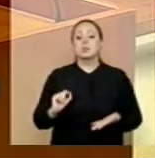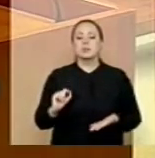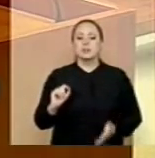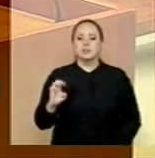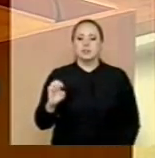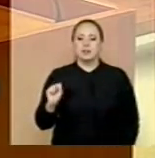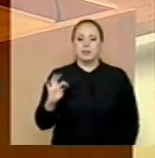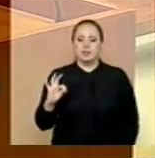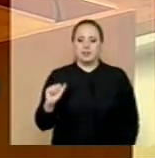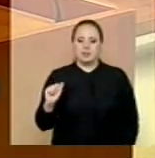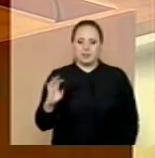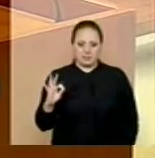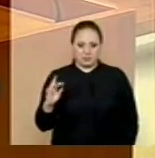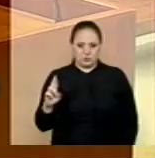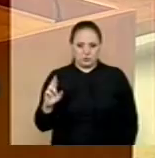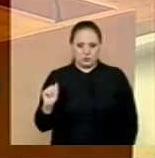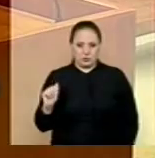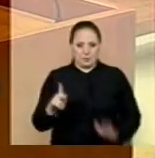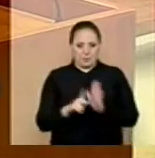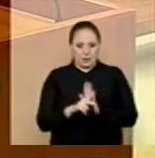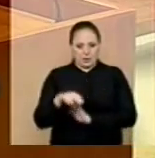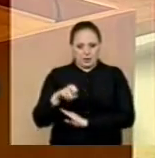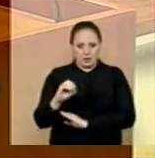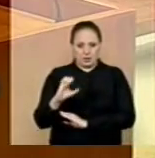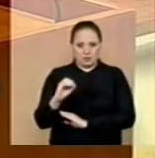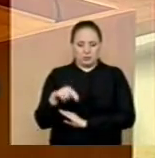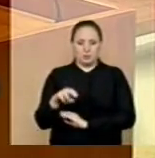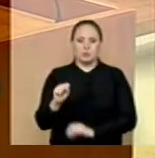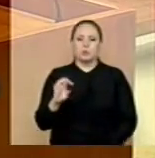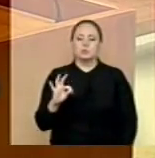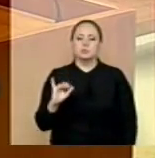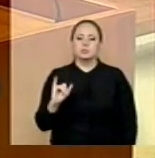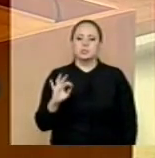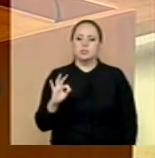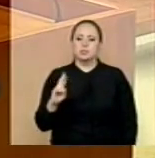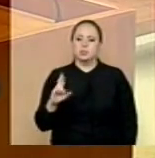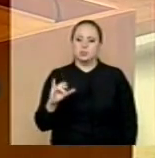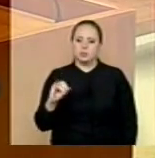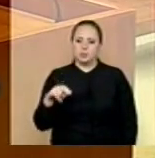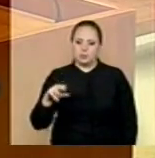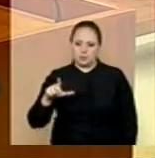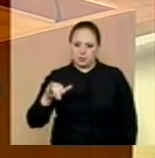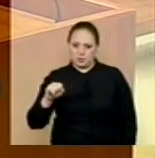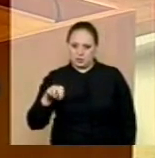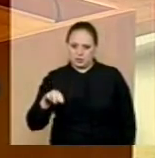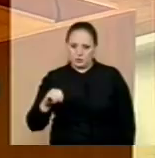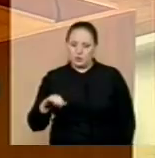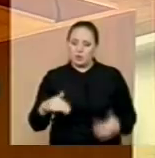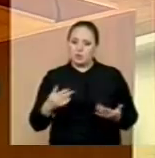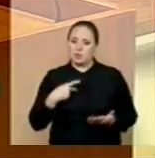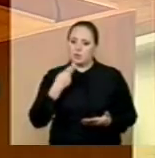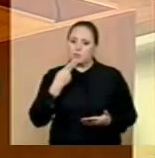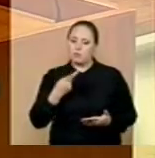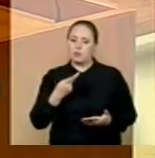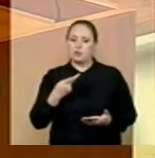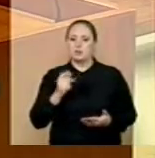estatura do neoconstitucionalismo. Por essa razão, eu preciso dizer que o princípio da máxima efetividade